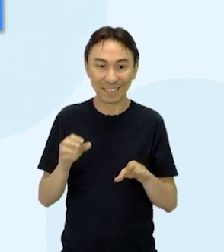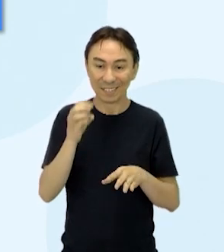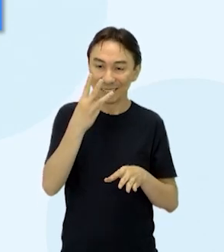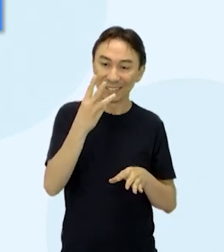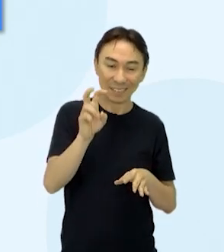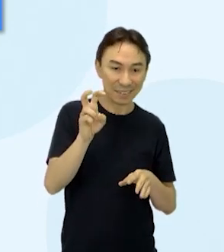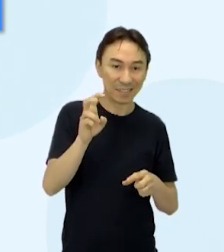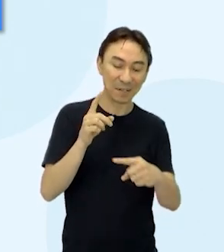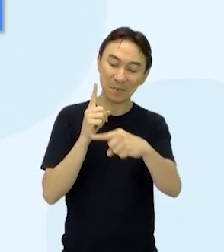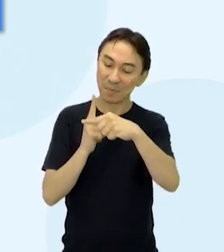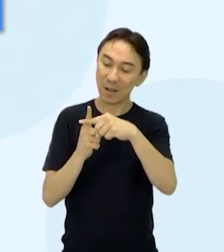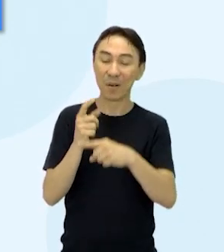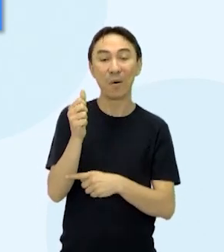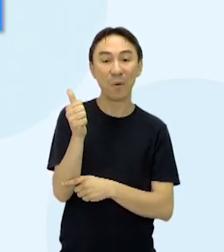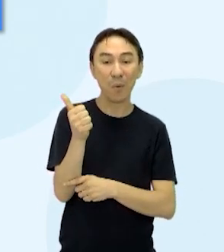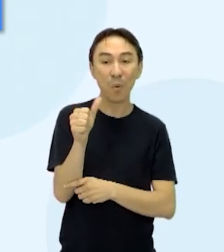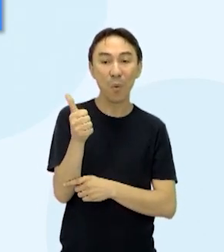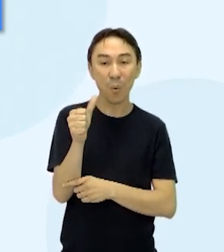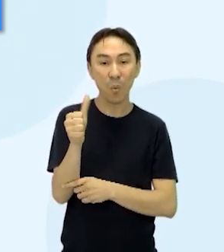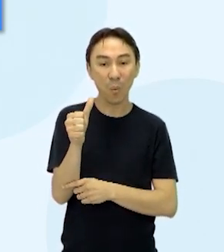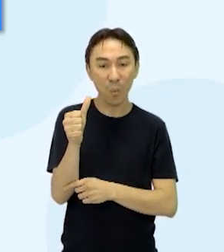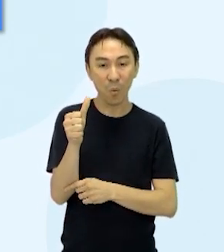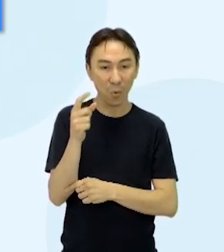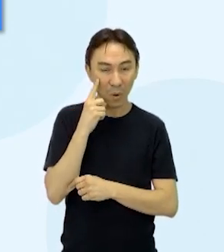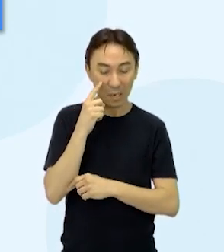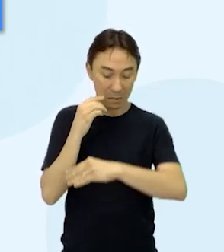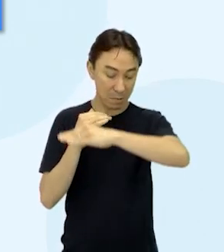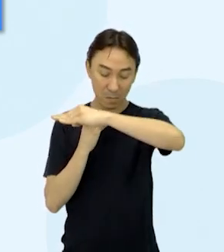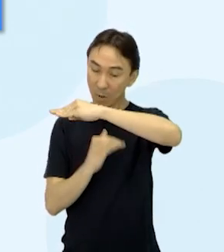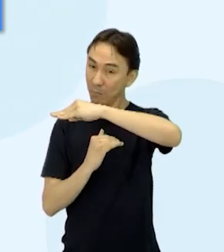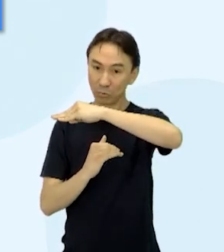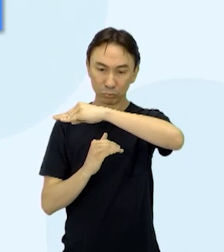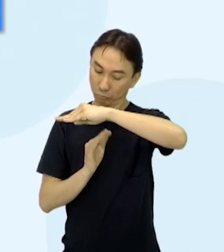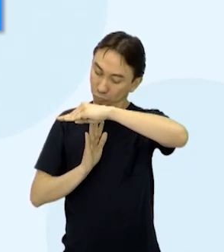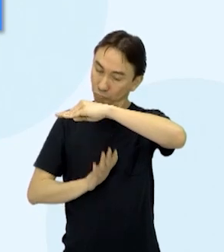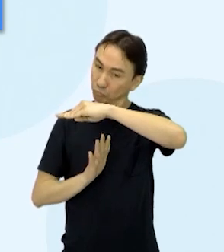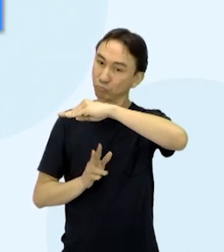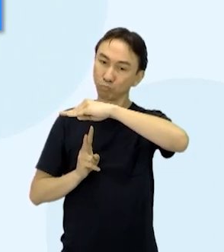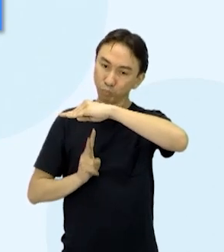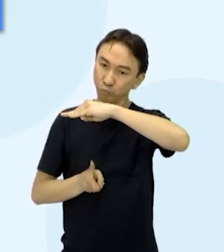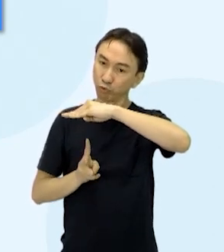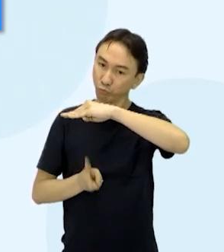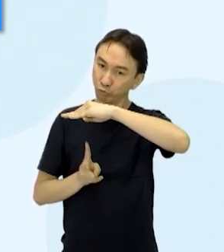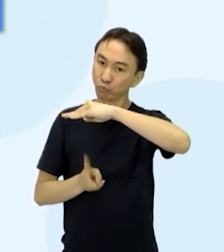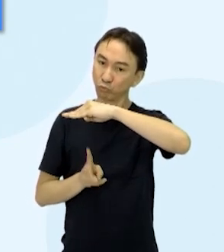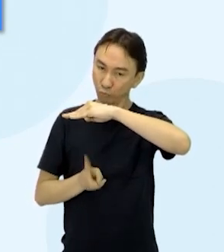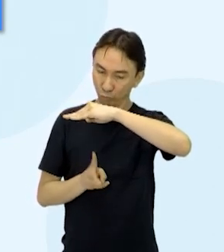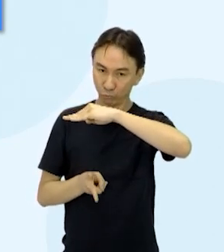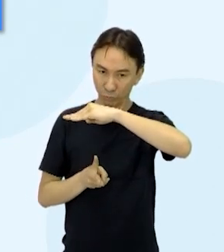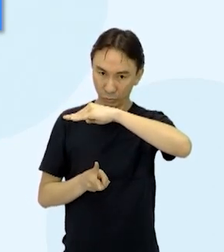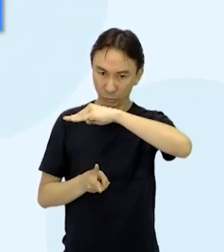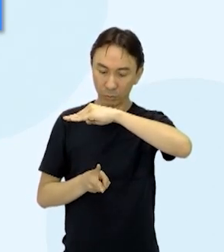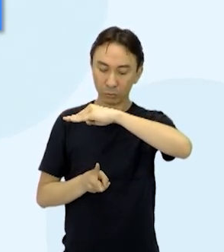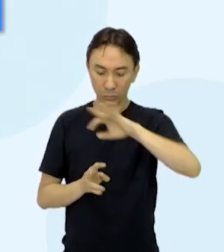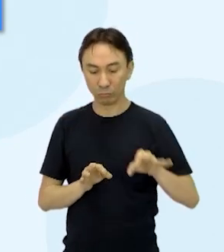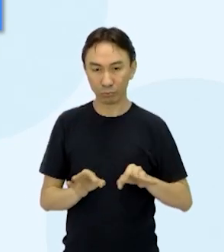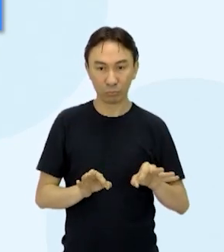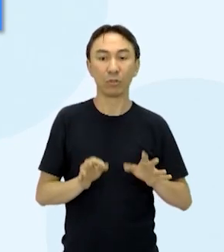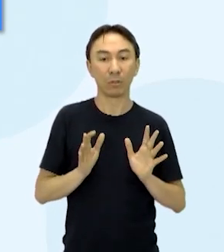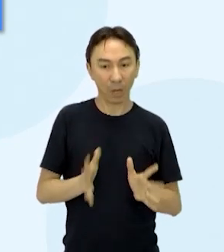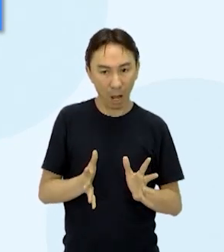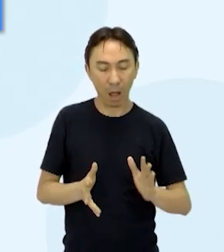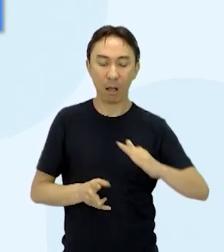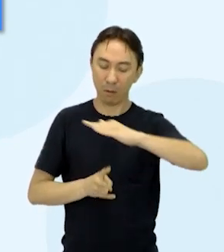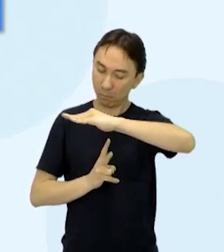mostrou, né? Que a gente não adiciona os denominadores, né? Somente os numeradores depois que a gente ajusta, né, Vivi?